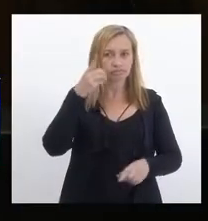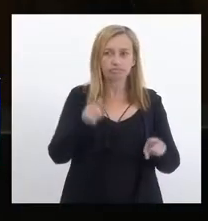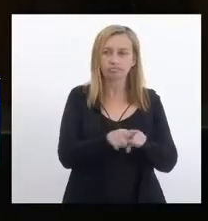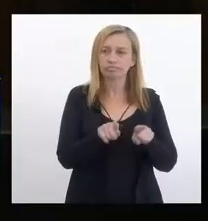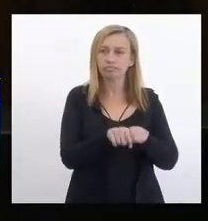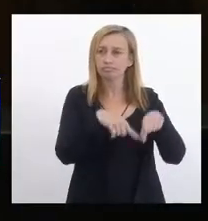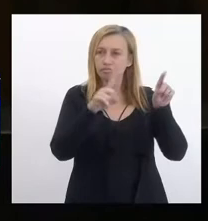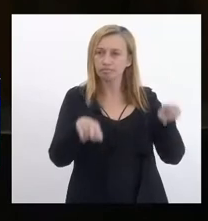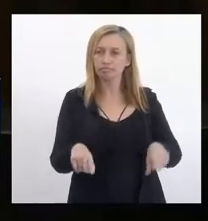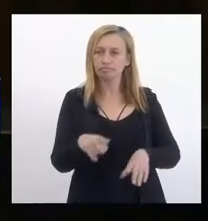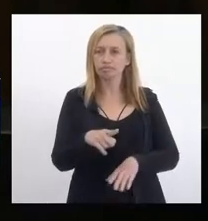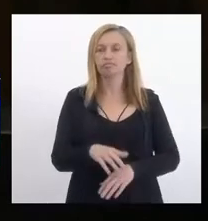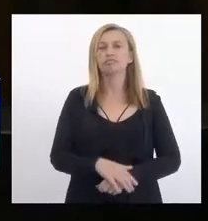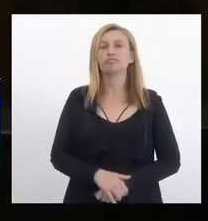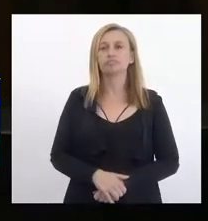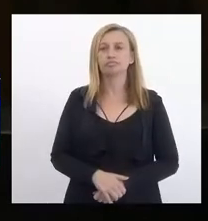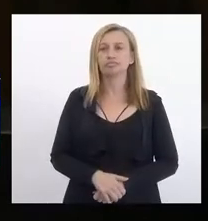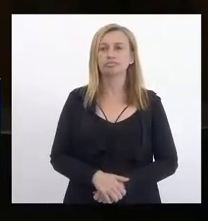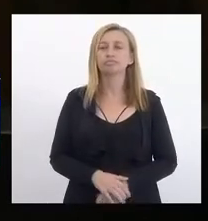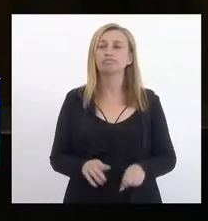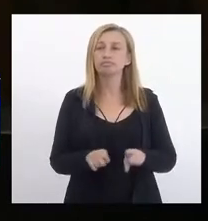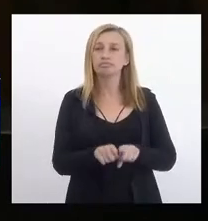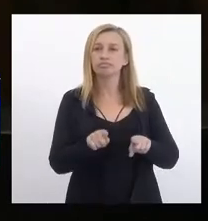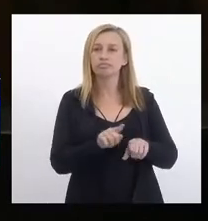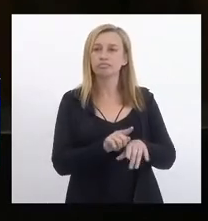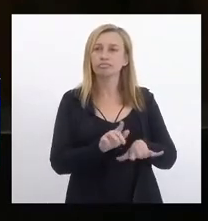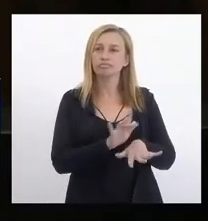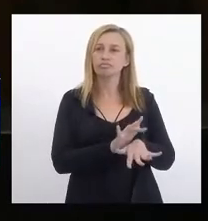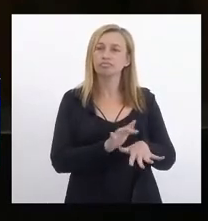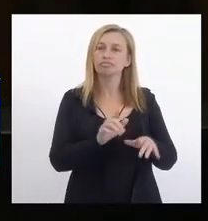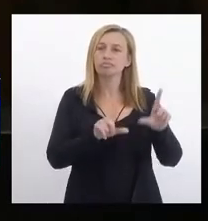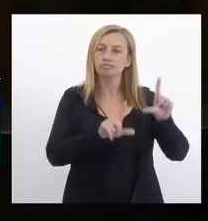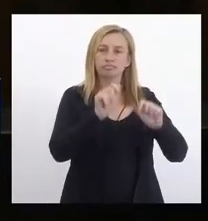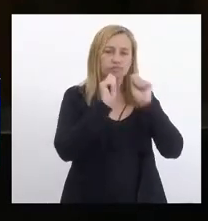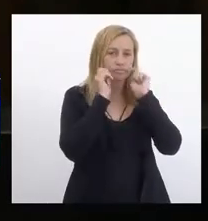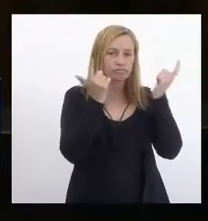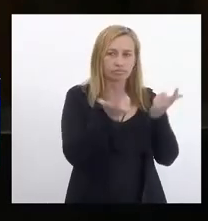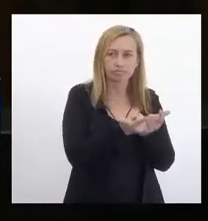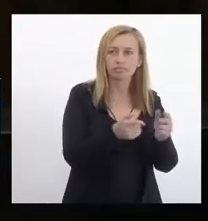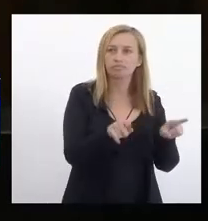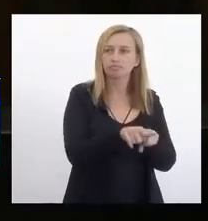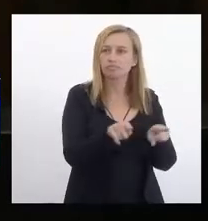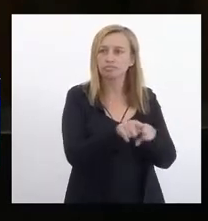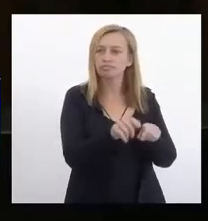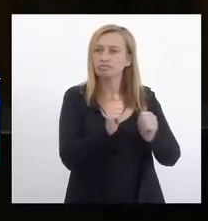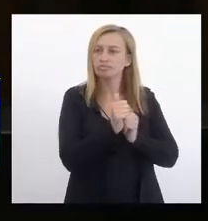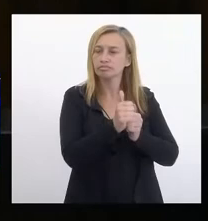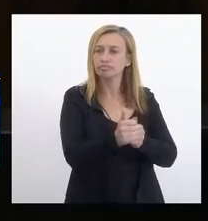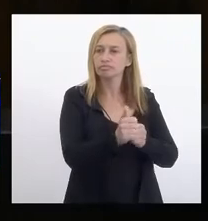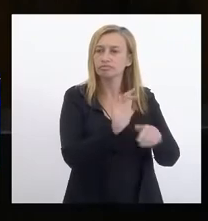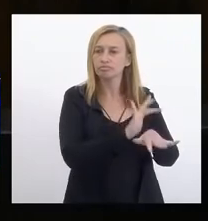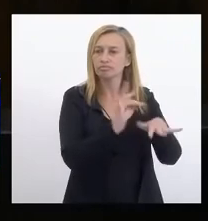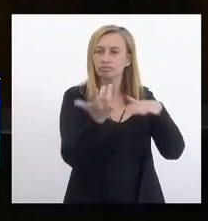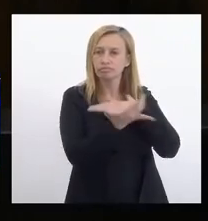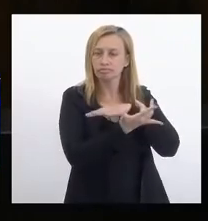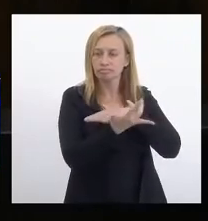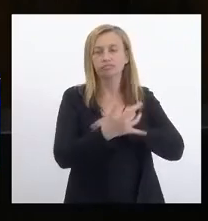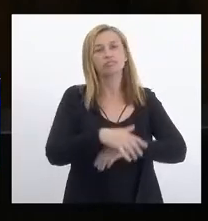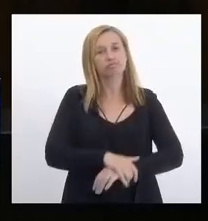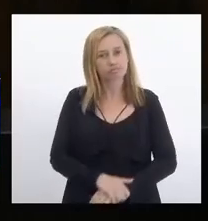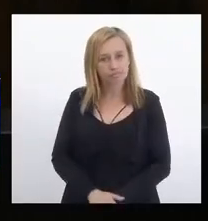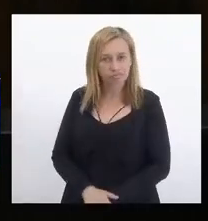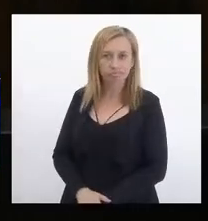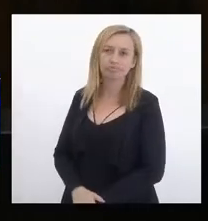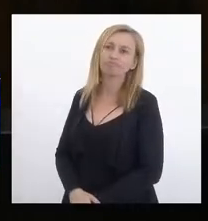estão aqui, os servidores, os que estão nos assistindo através da TV Alerj e que também nos acompanha através das